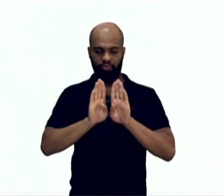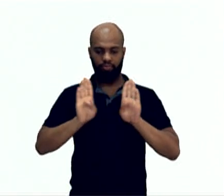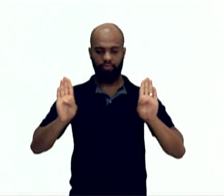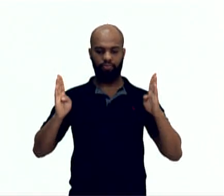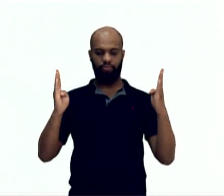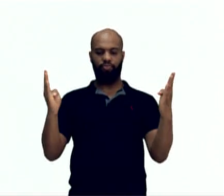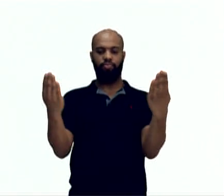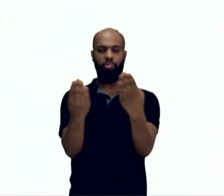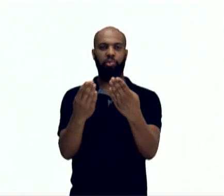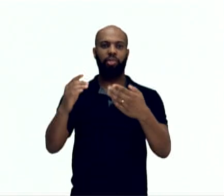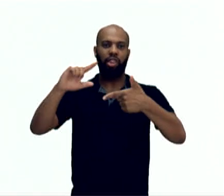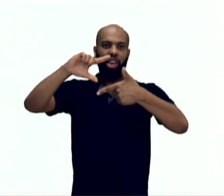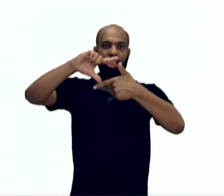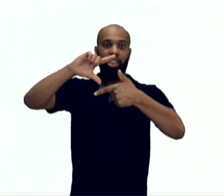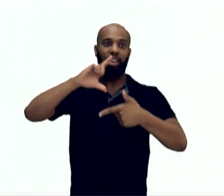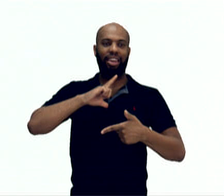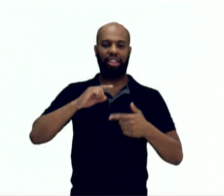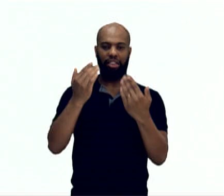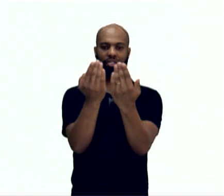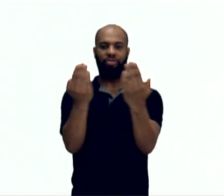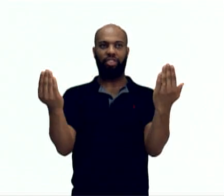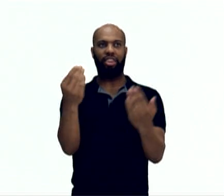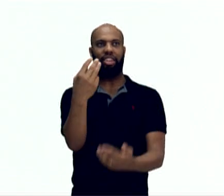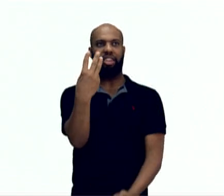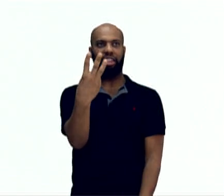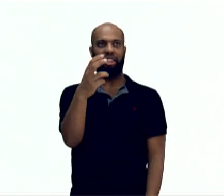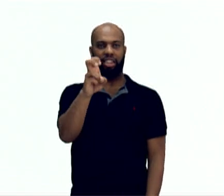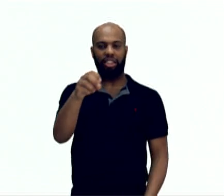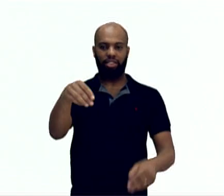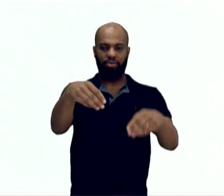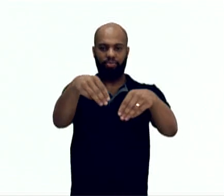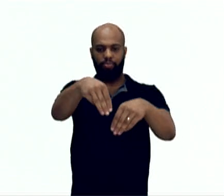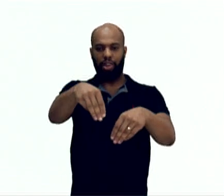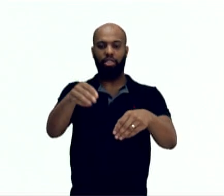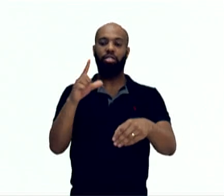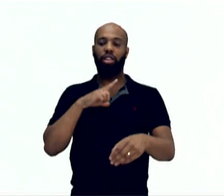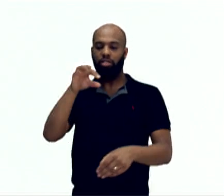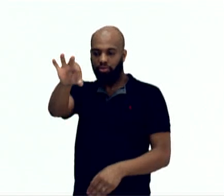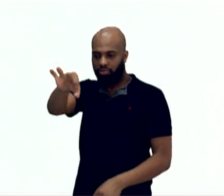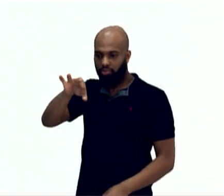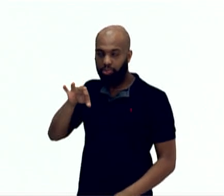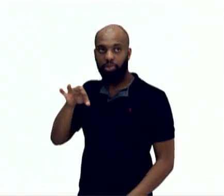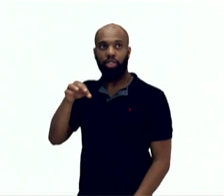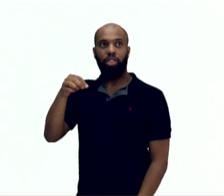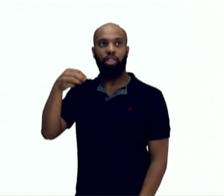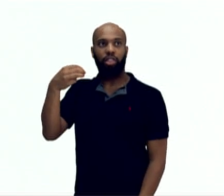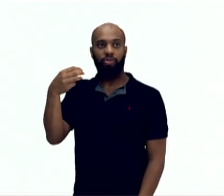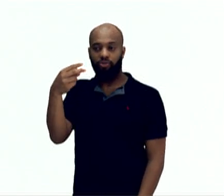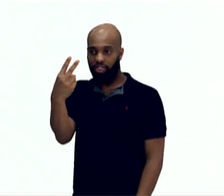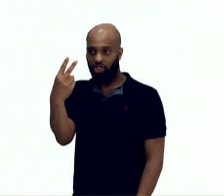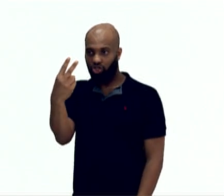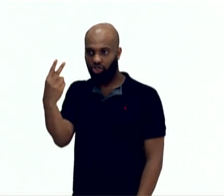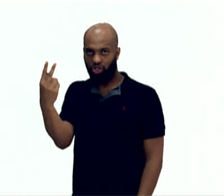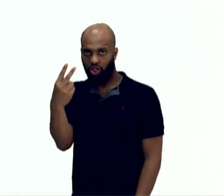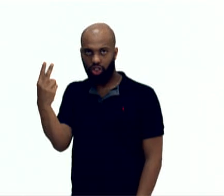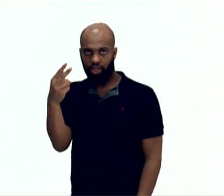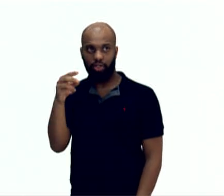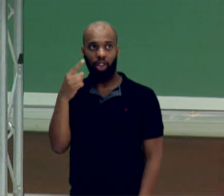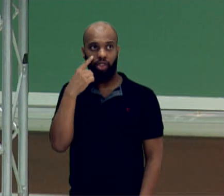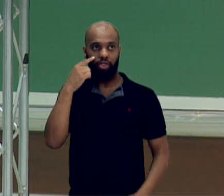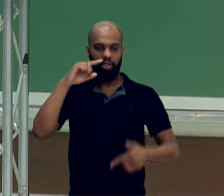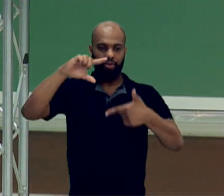de 35 metros de frente por 22 de lateral. Vamos pensar aqui.